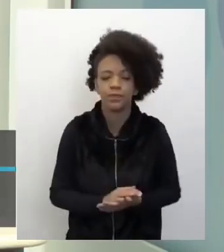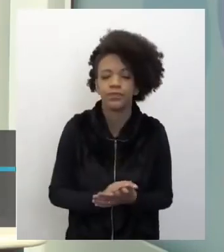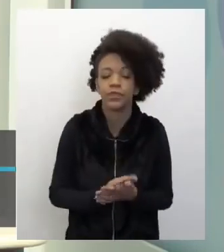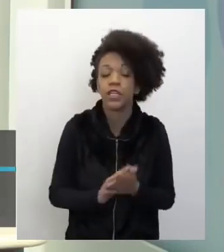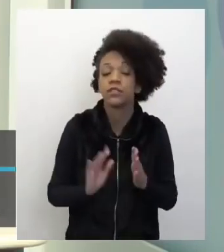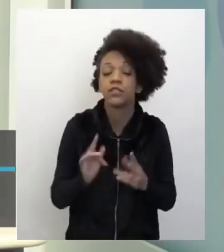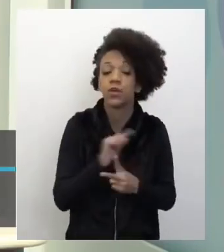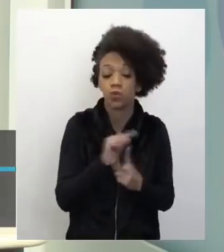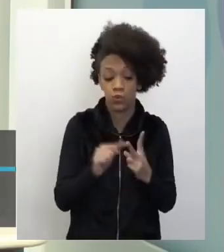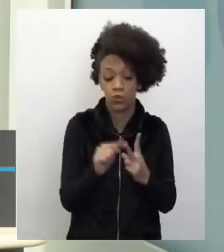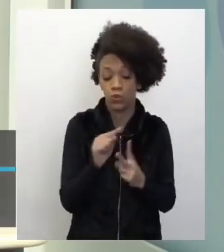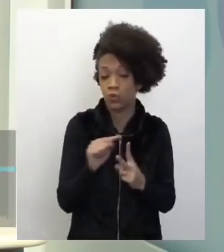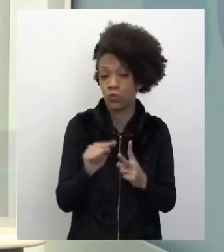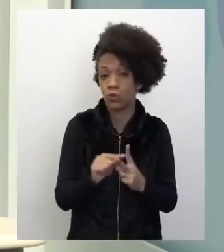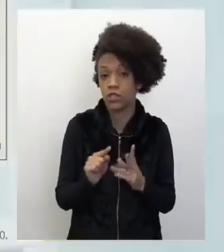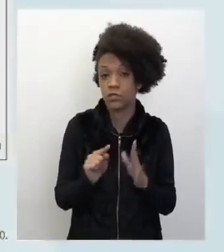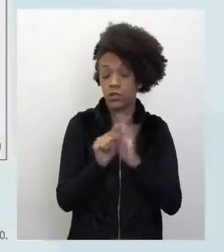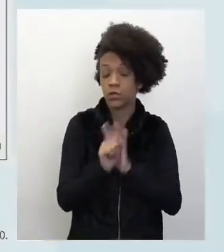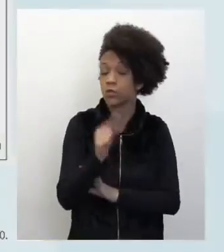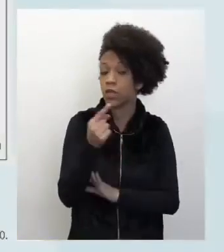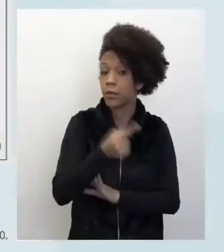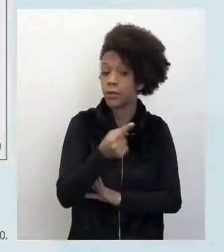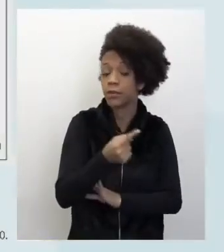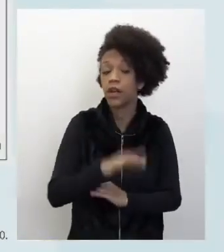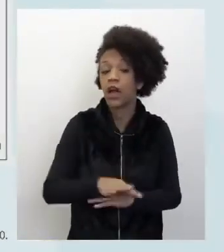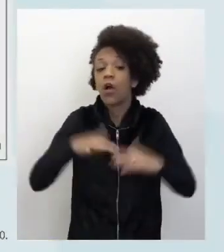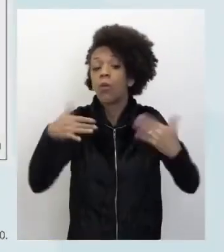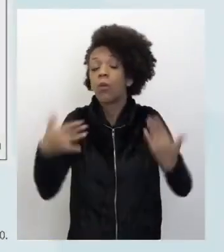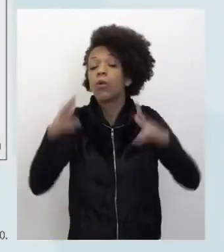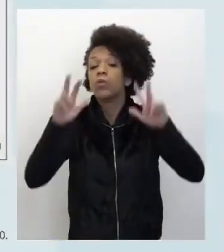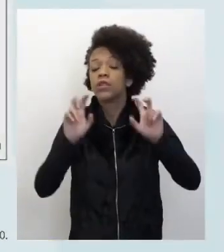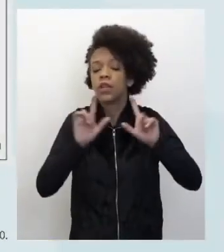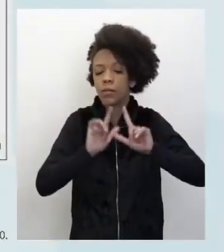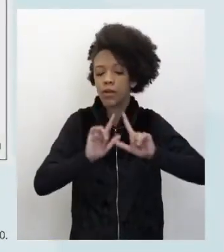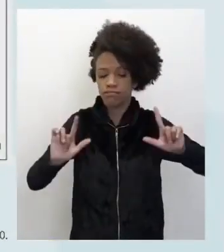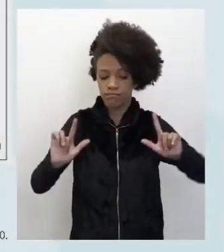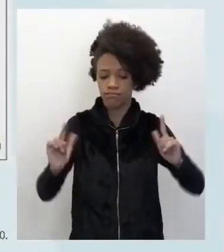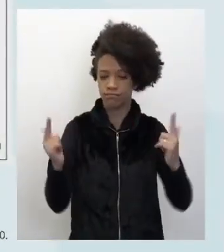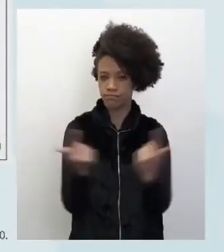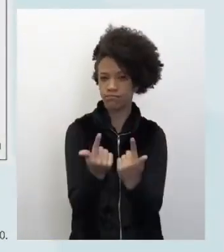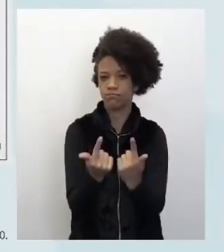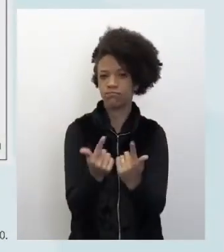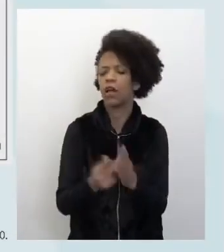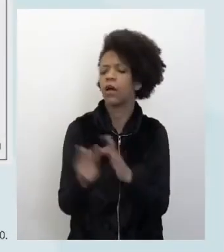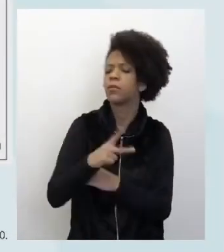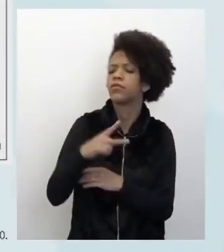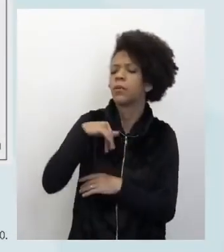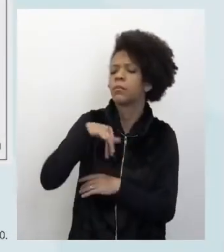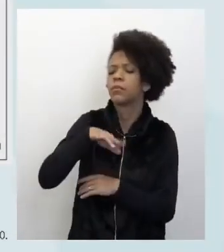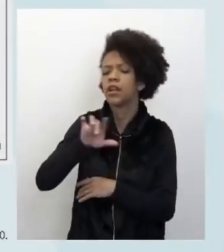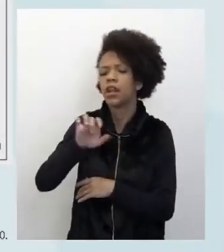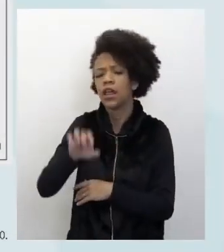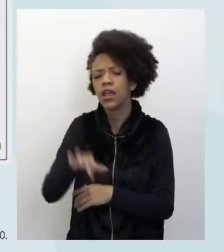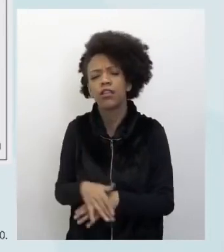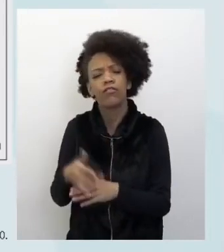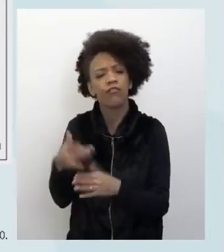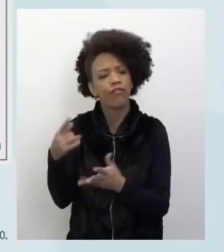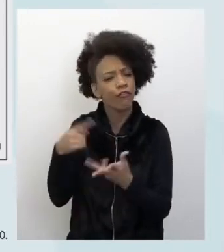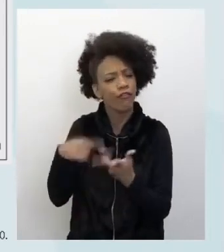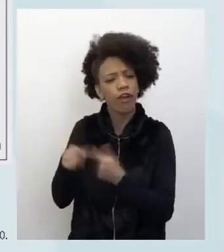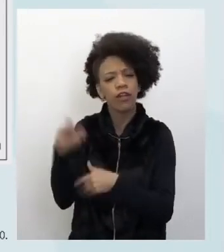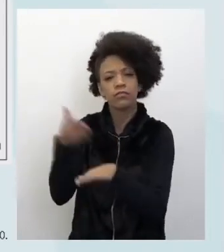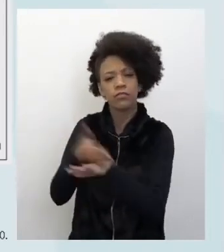2 questões. A primeira questão é, qual o tema do mapa? Professora Milene, muitas participações, como sempre os